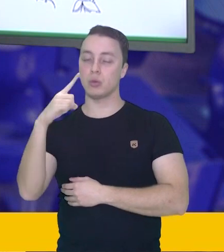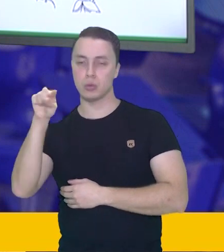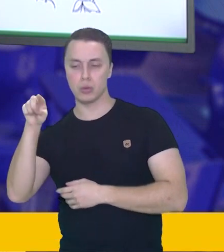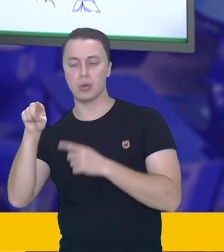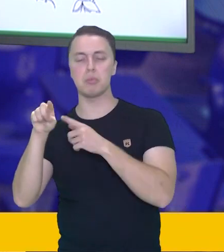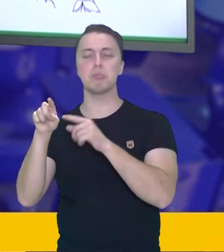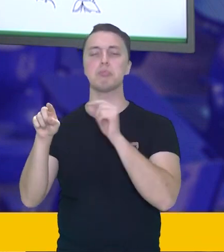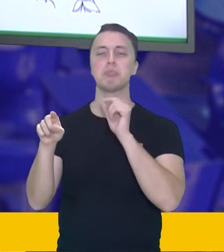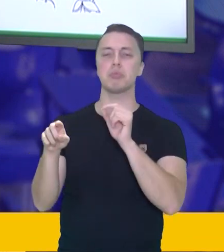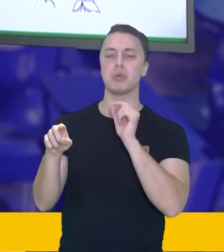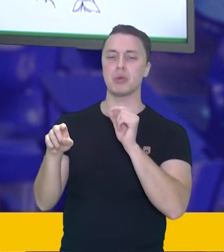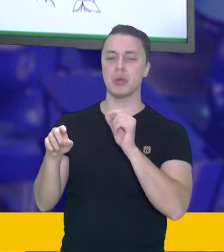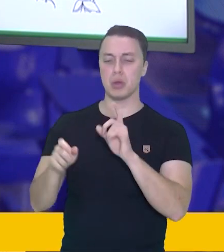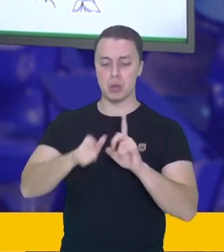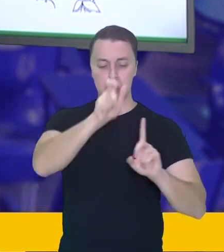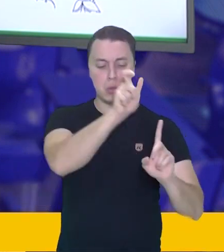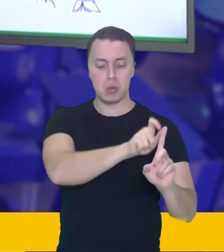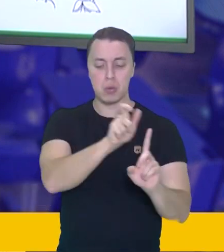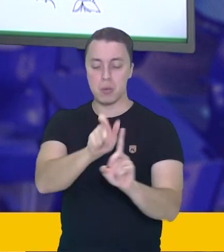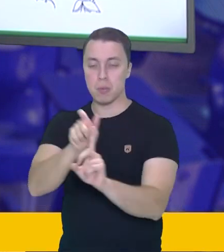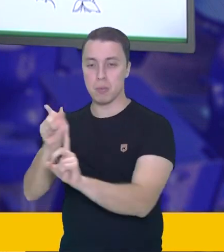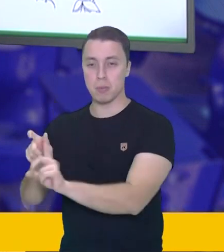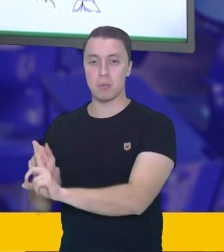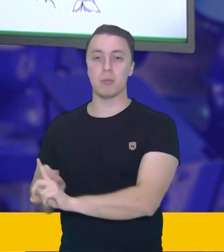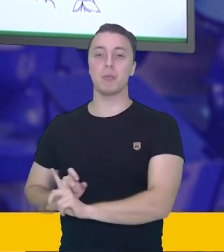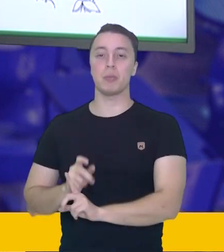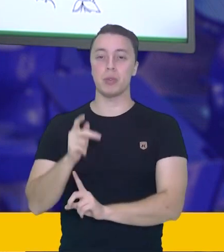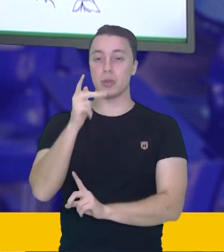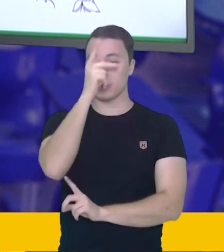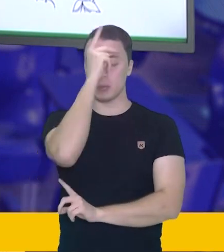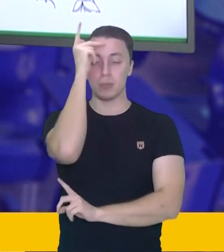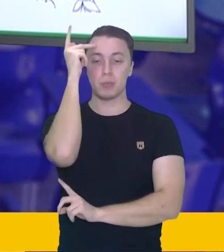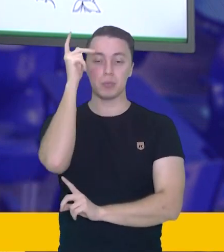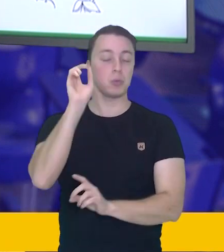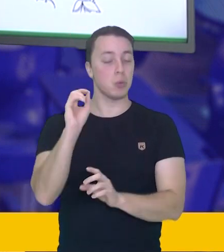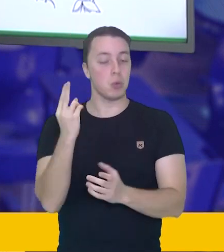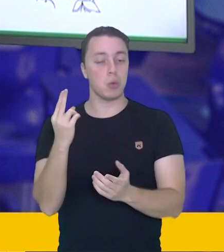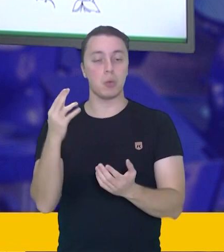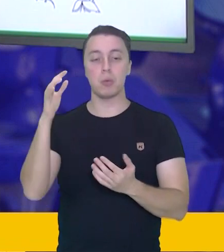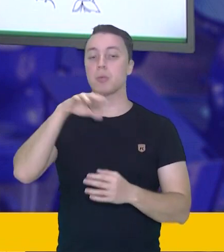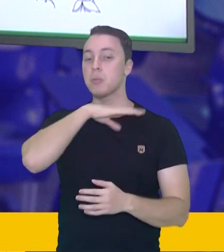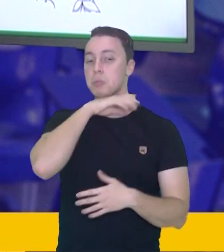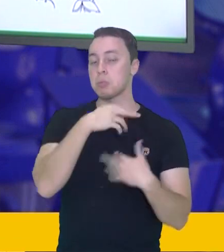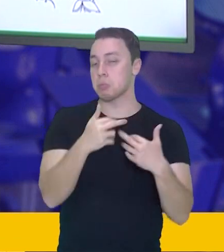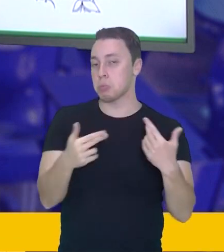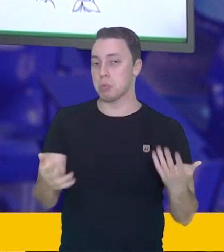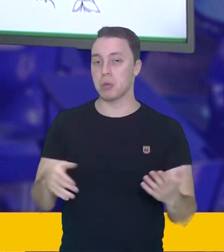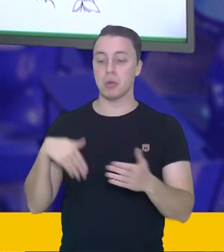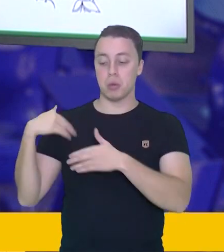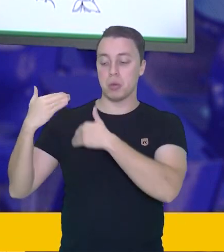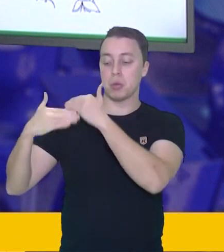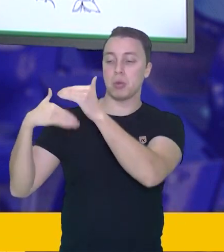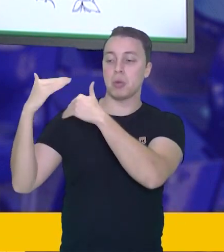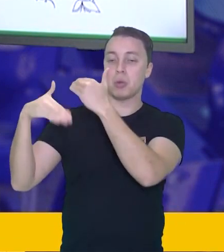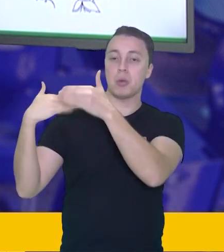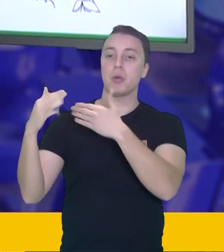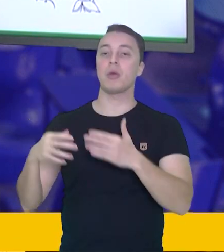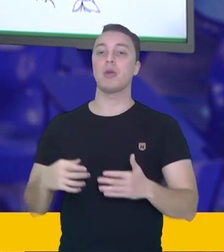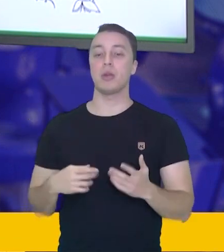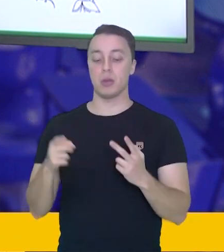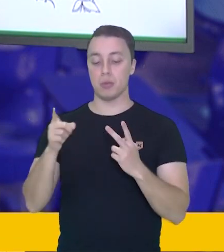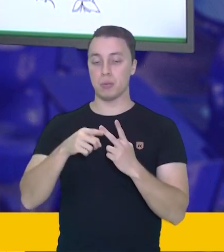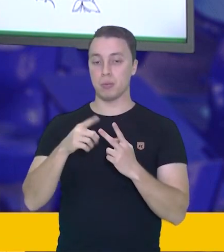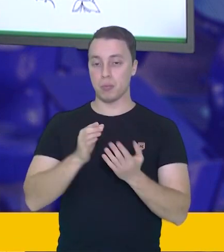se passa. O meio é o desenvolvimento. Nele, você vai trazer as características,